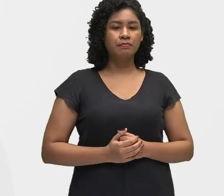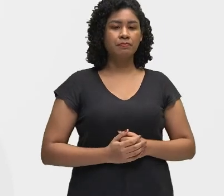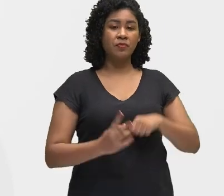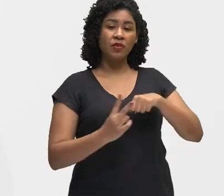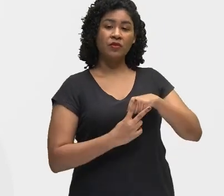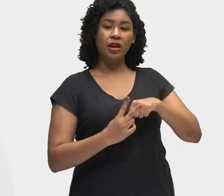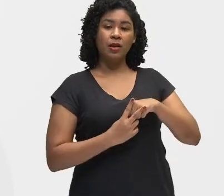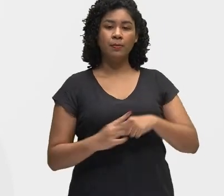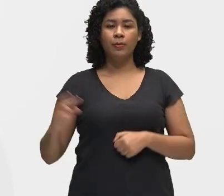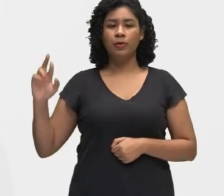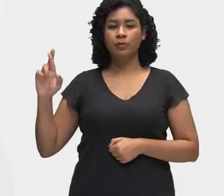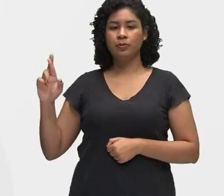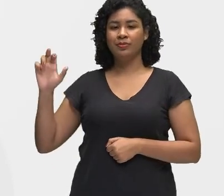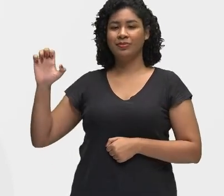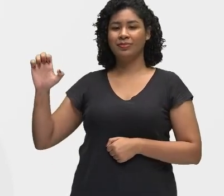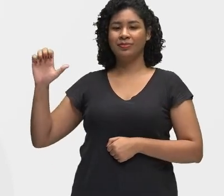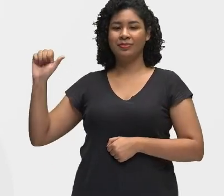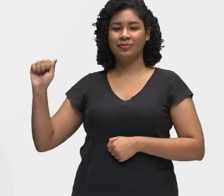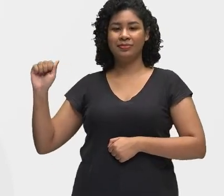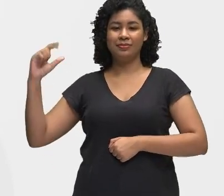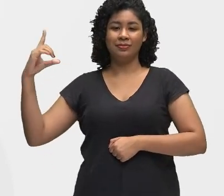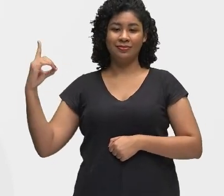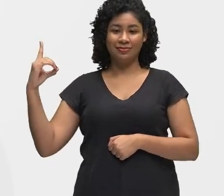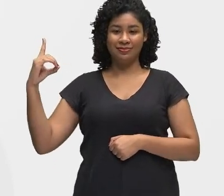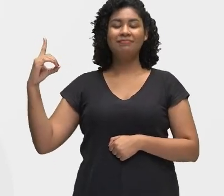verbo read.